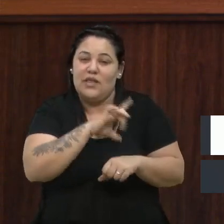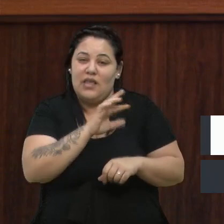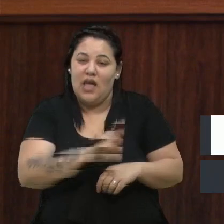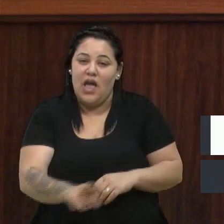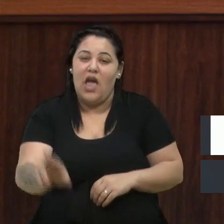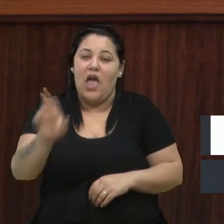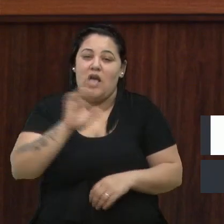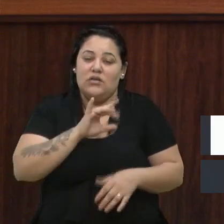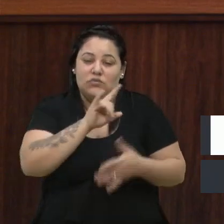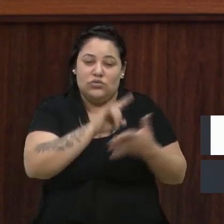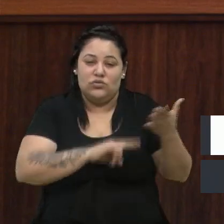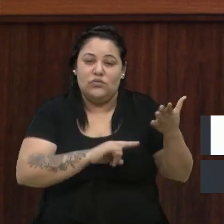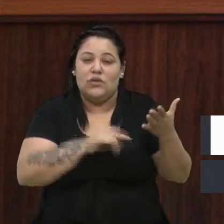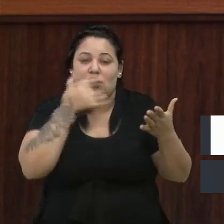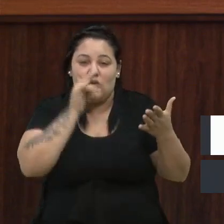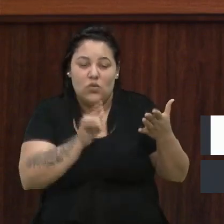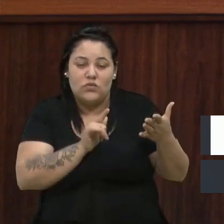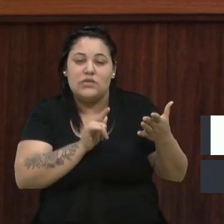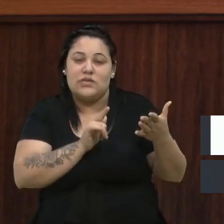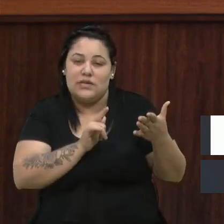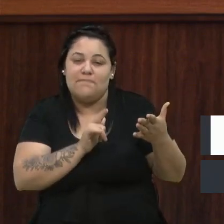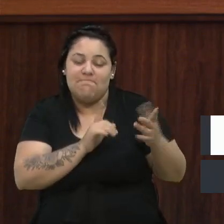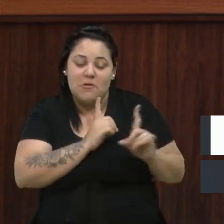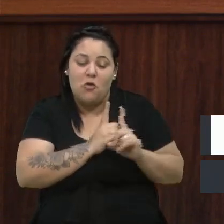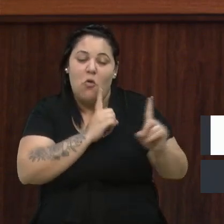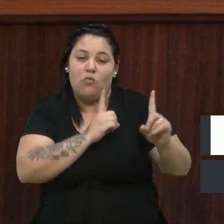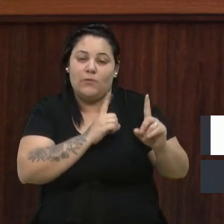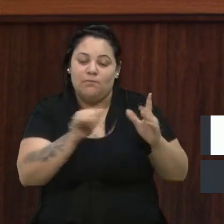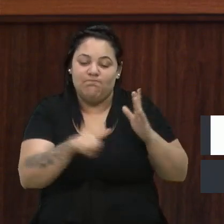requerimento e consiga assim encontrar a